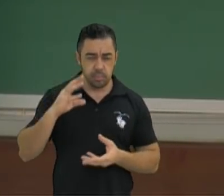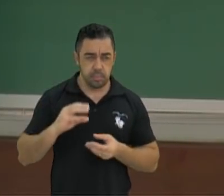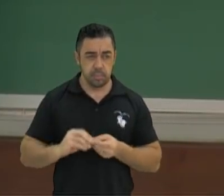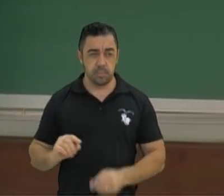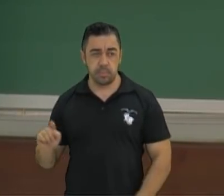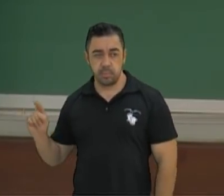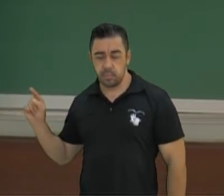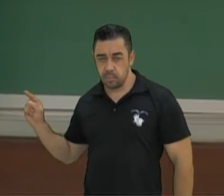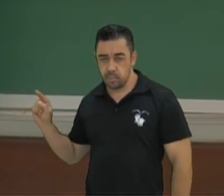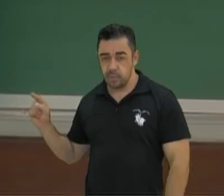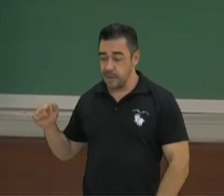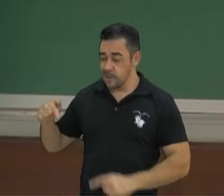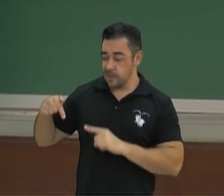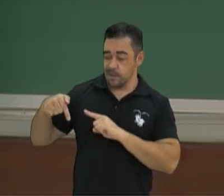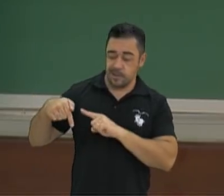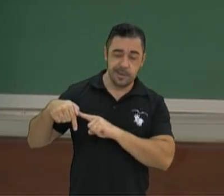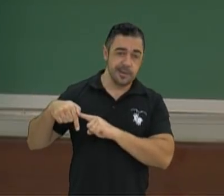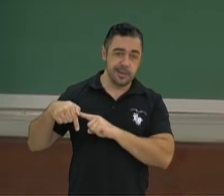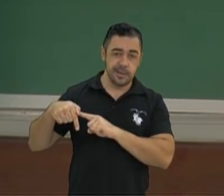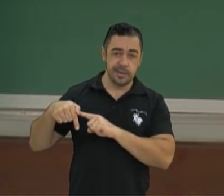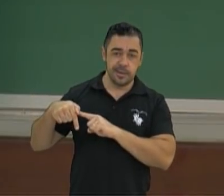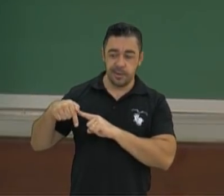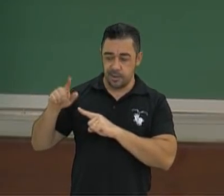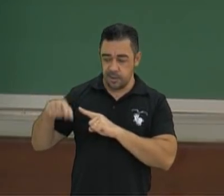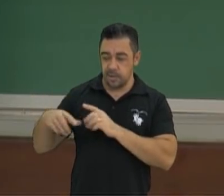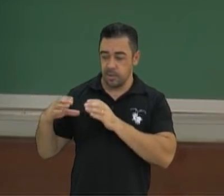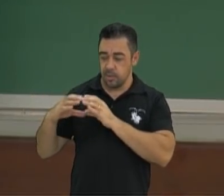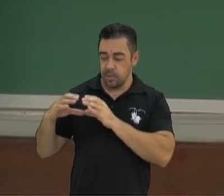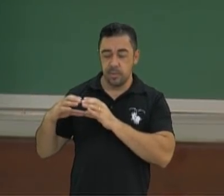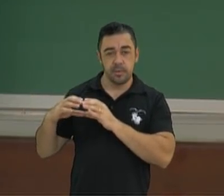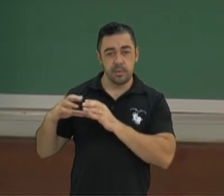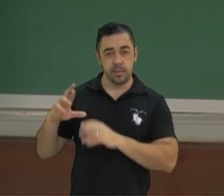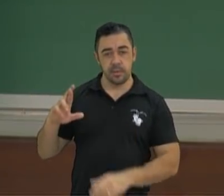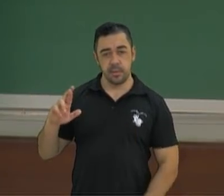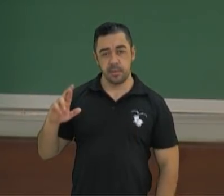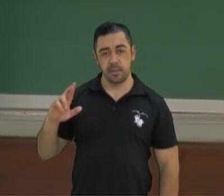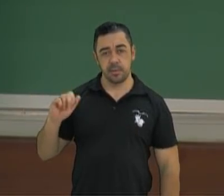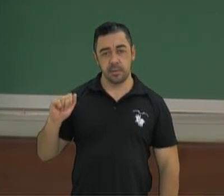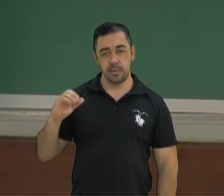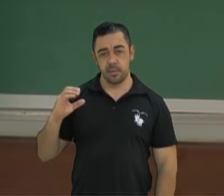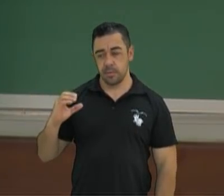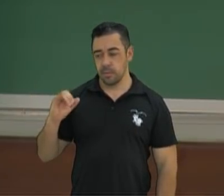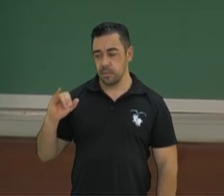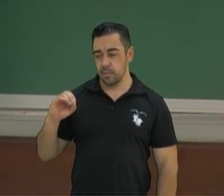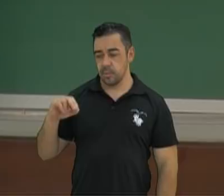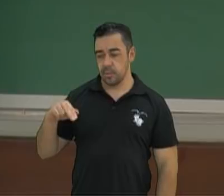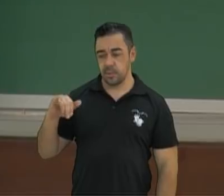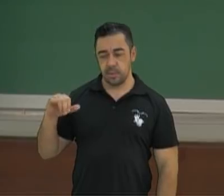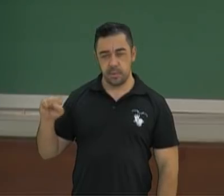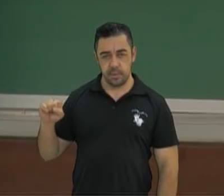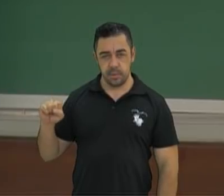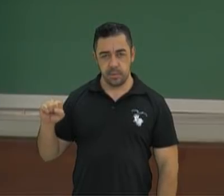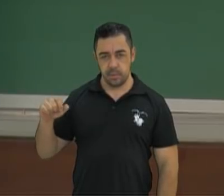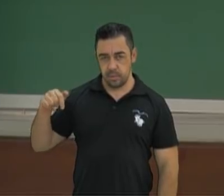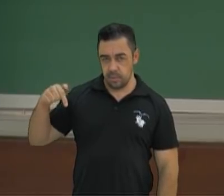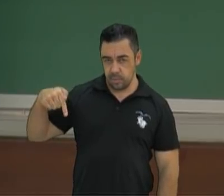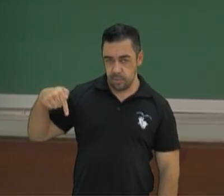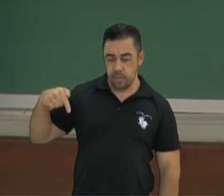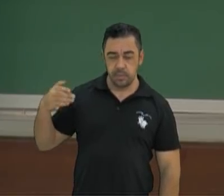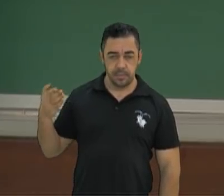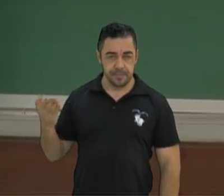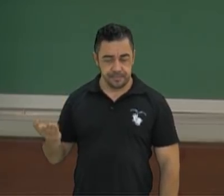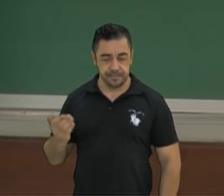então. Esse símbolo é o símbolo dos números racionais. É como se fosse um quê, né? Mas ele é um símbolo dos